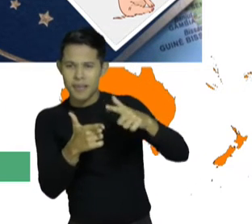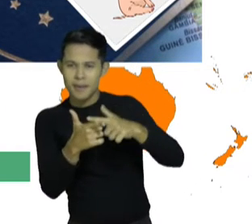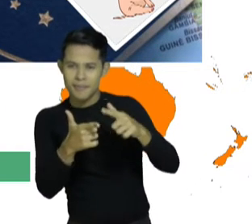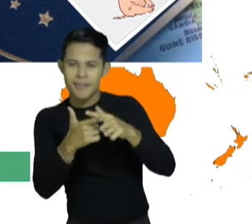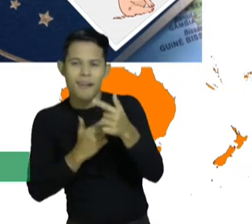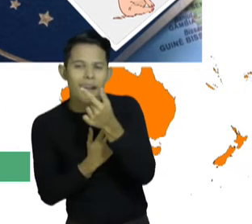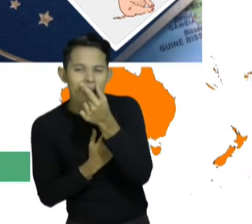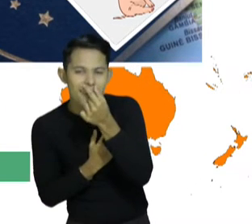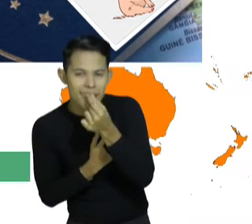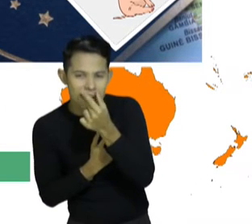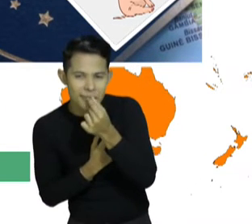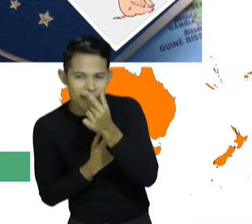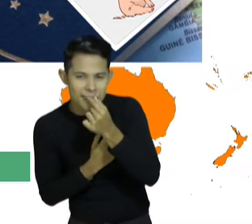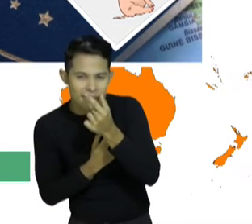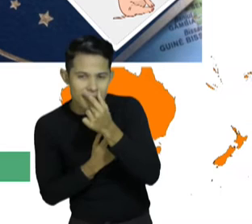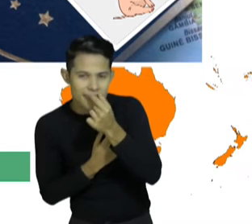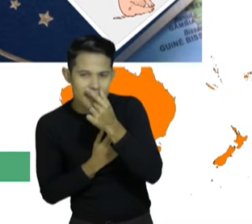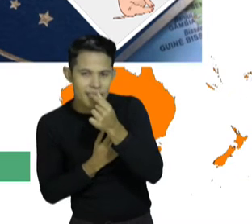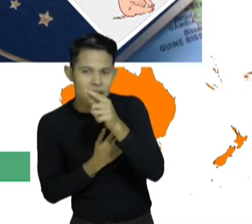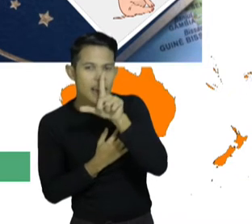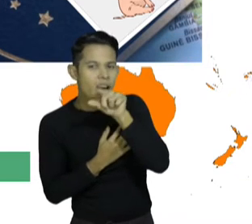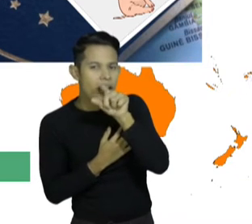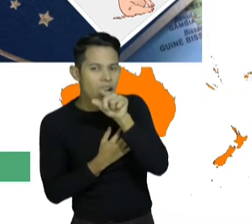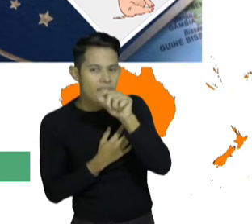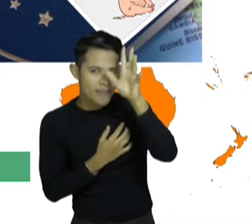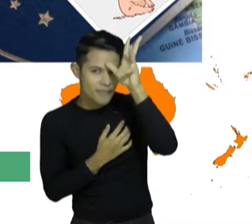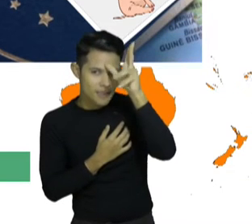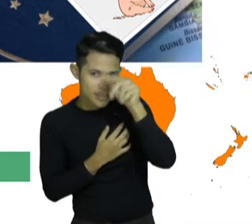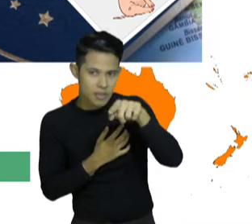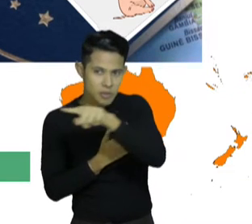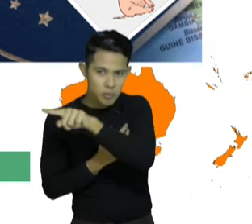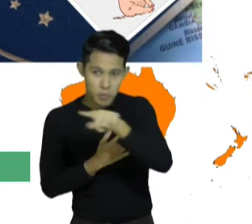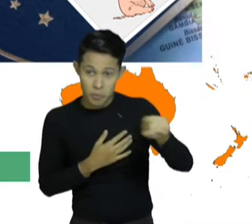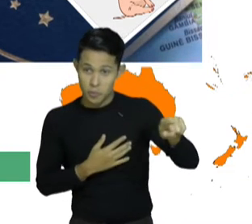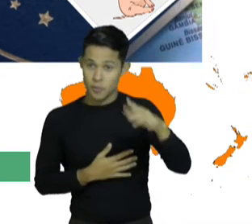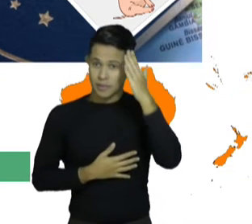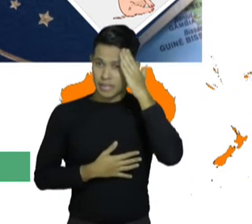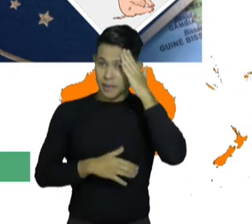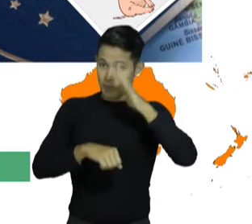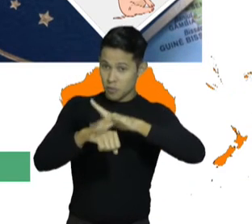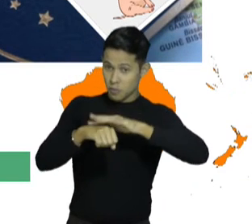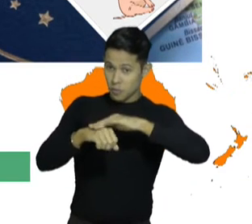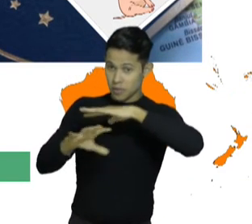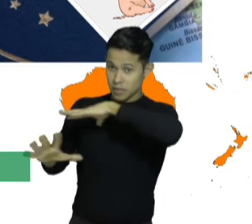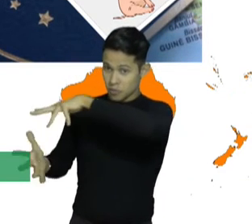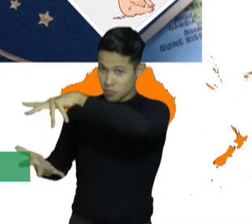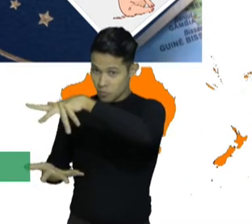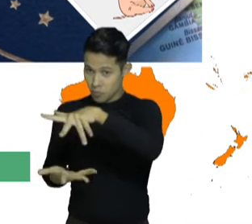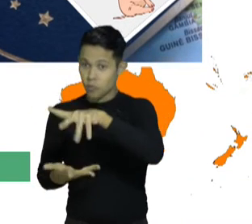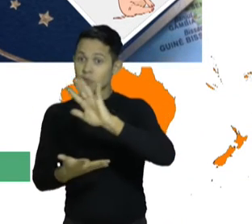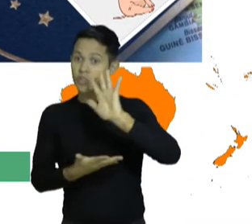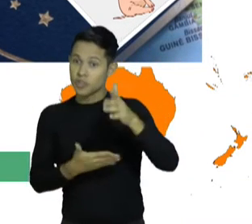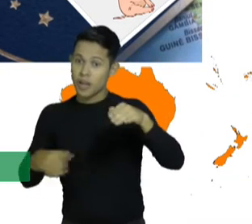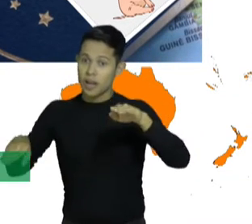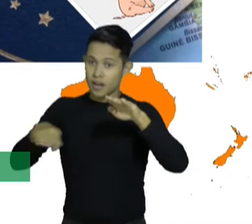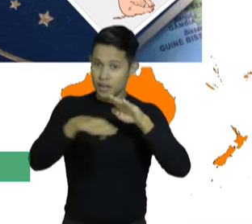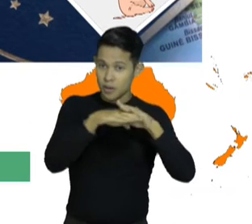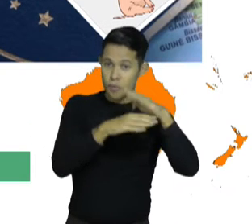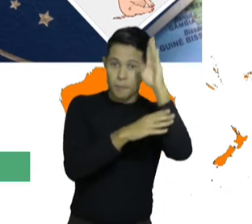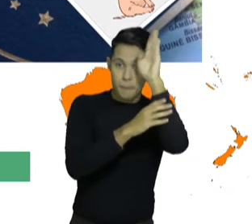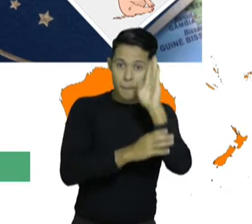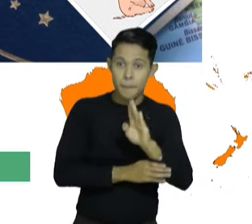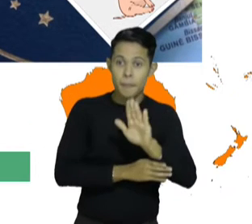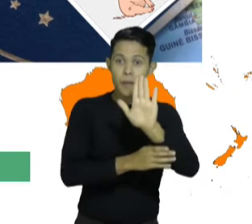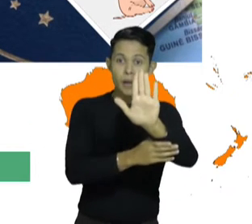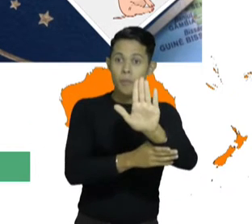vocês ouviram falar quem não convive disso sabe que é uma doença que tá no mundo todo chegou no Brasil também B mas não atingiu